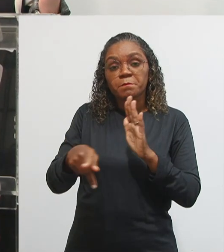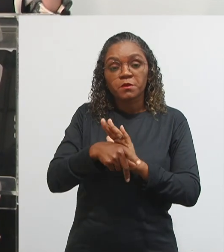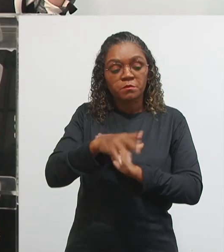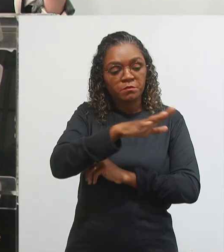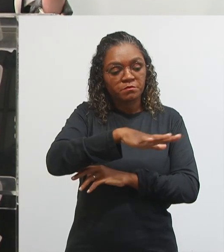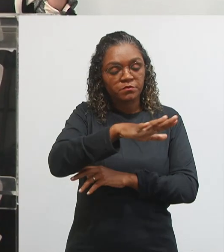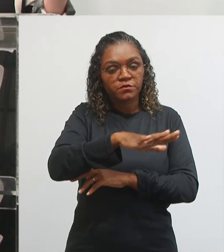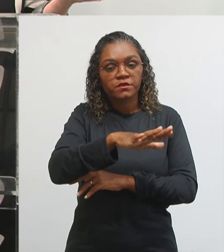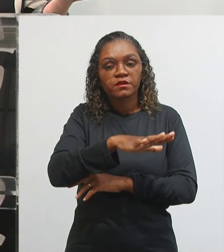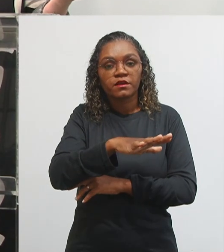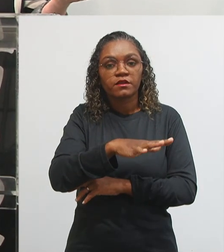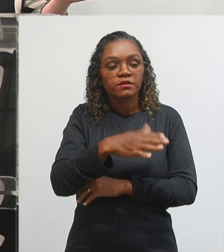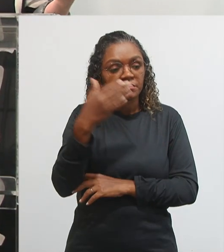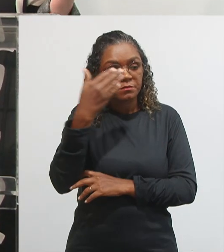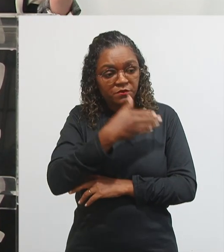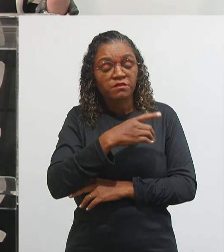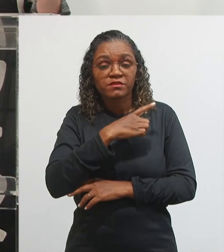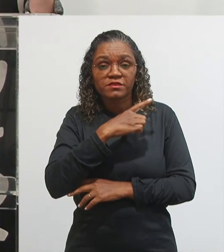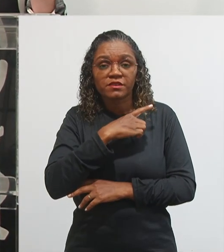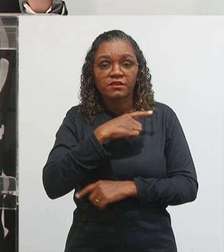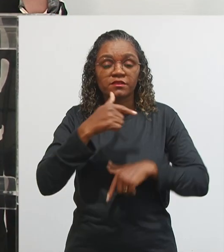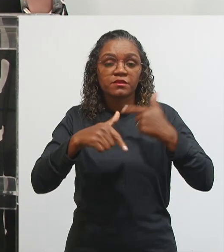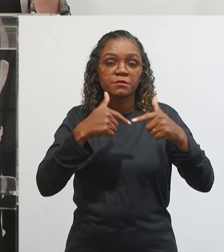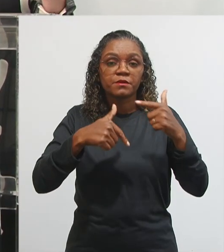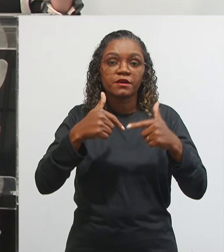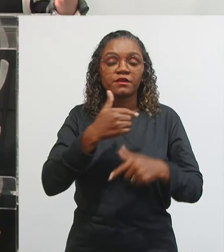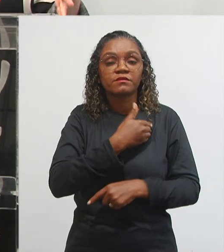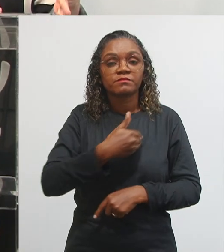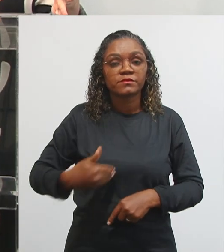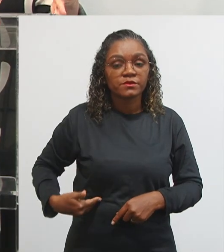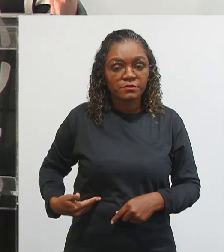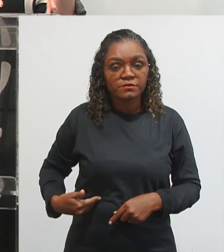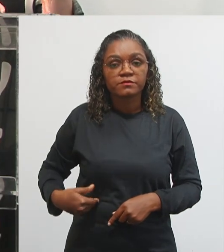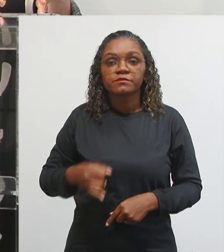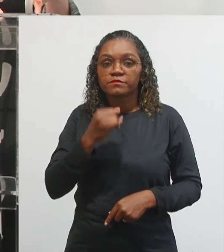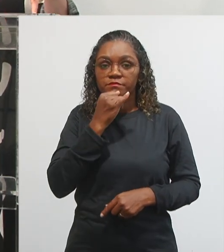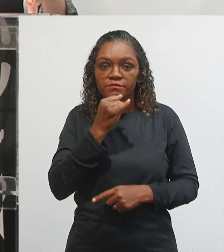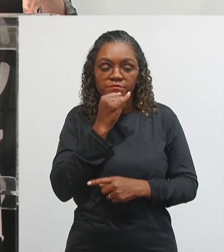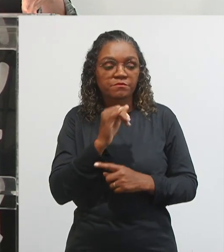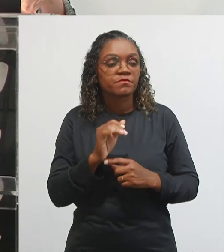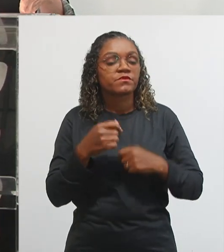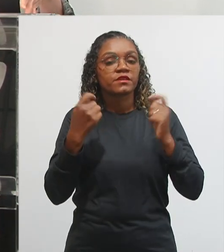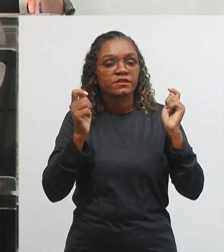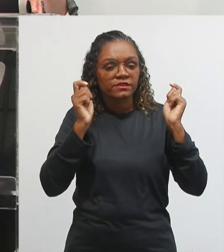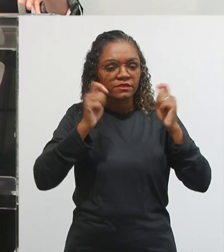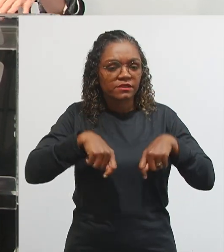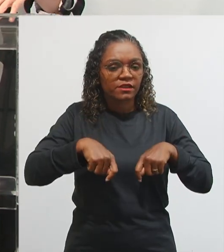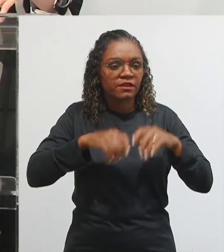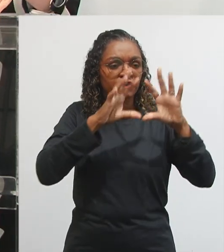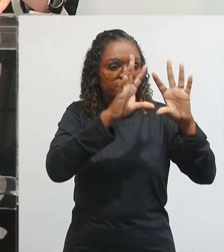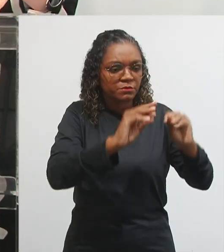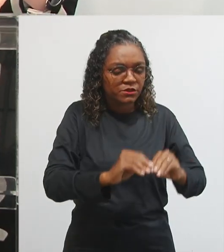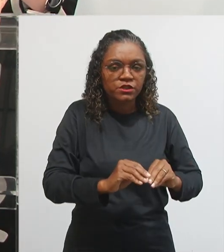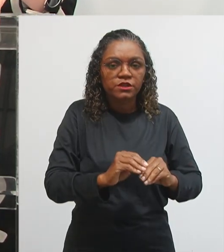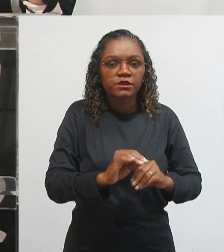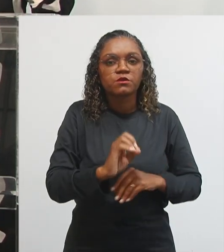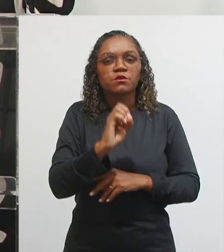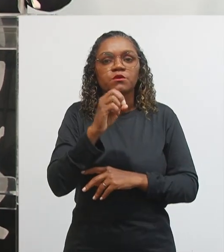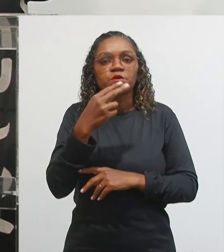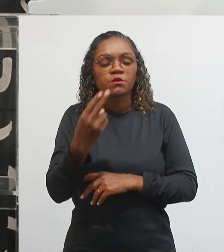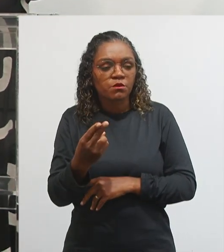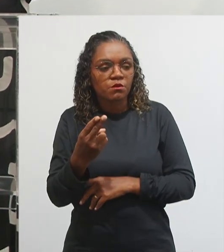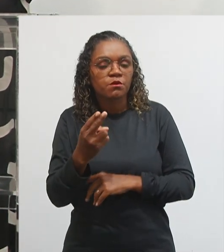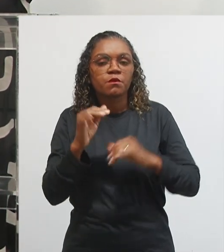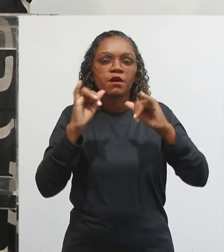se chamam evidências físicas. Então, são coisas que eu posso tocar e que podem me dizer se aquele, né, que podem colaborar para a imagem